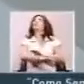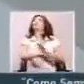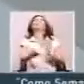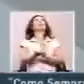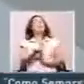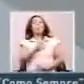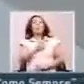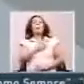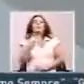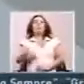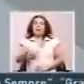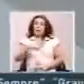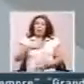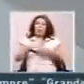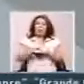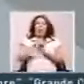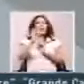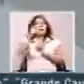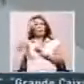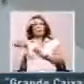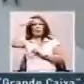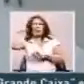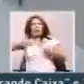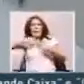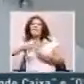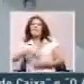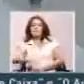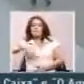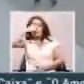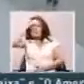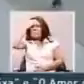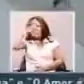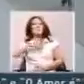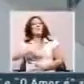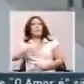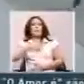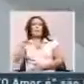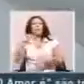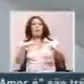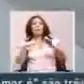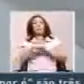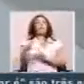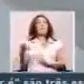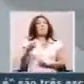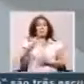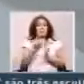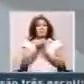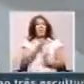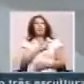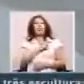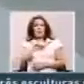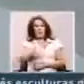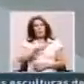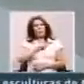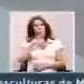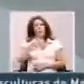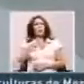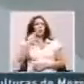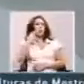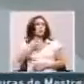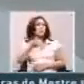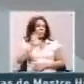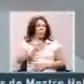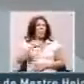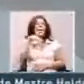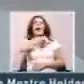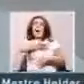uma qualquer faculdade é sempre um sonho que se torna realidade. E há a faculdade, e nomeadamente na Universidade do Porto, que é aquela que eu conheço melhor,